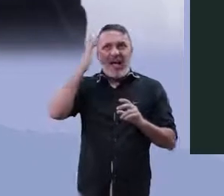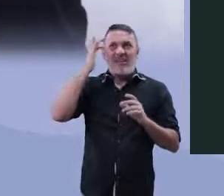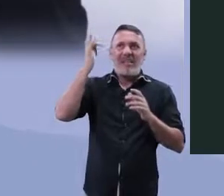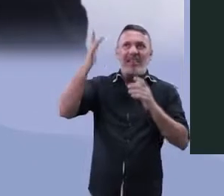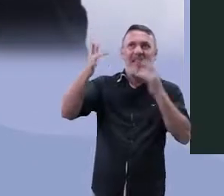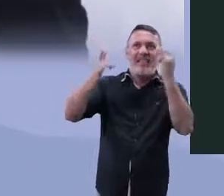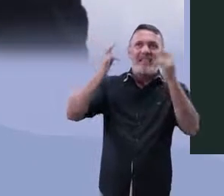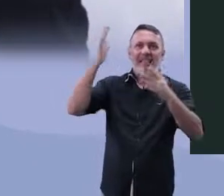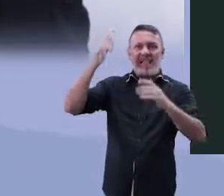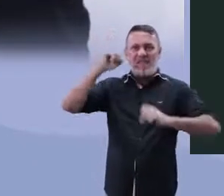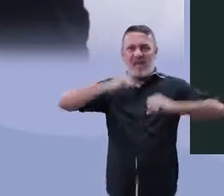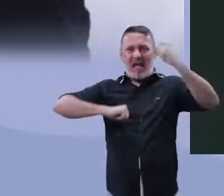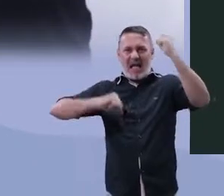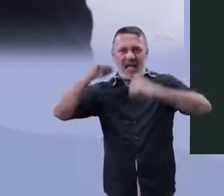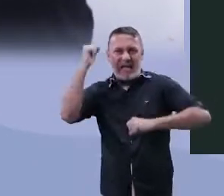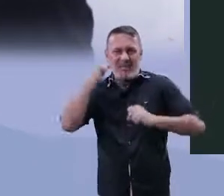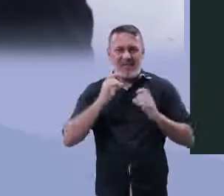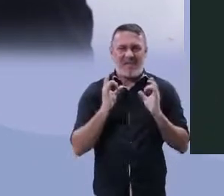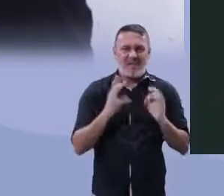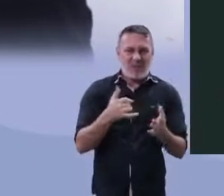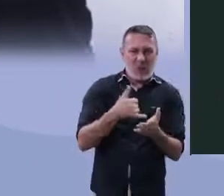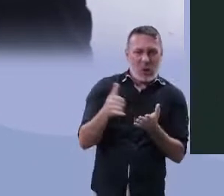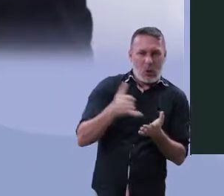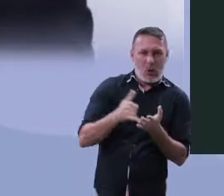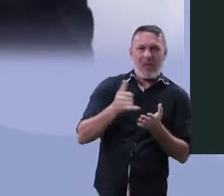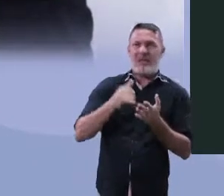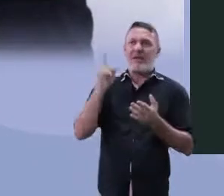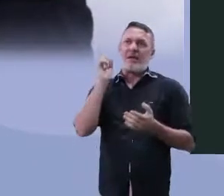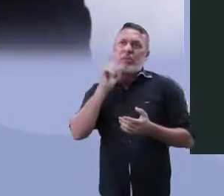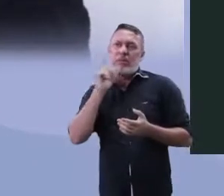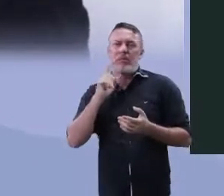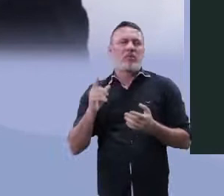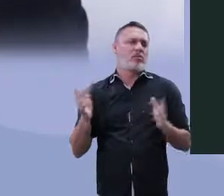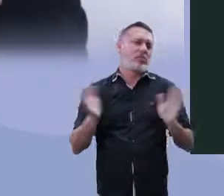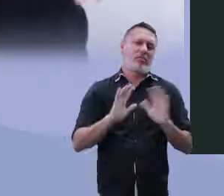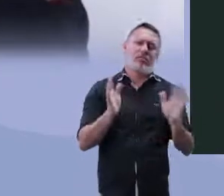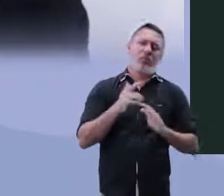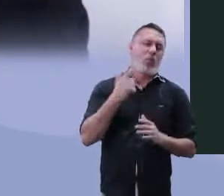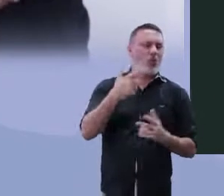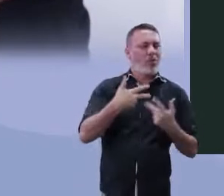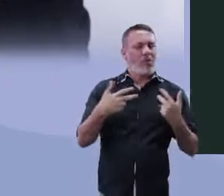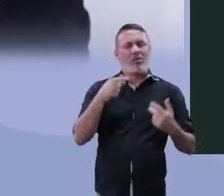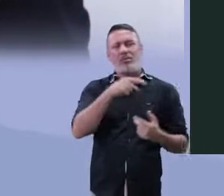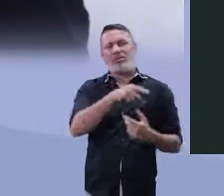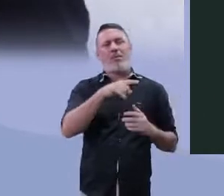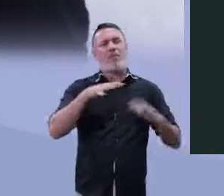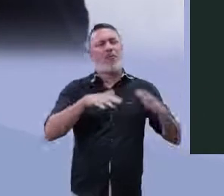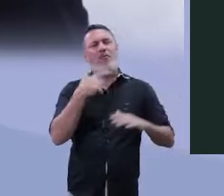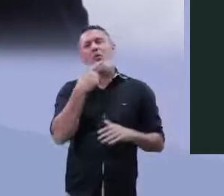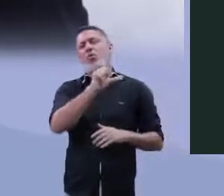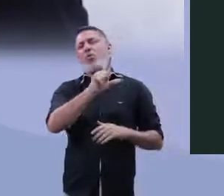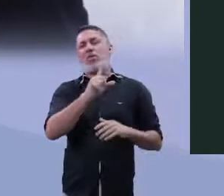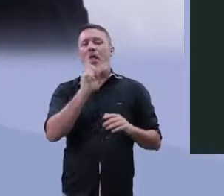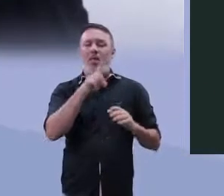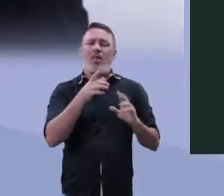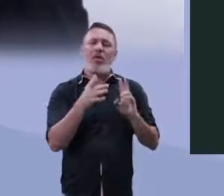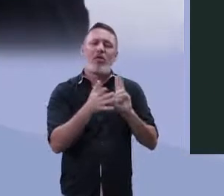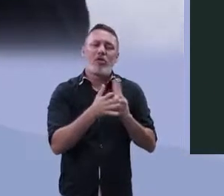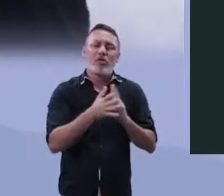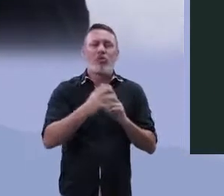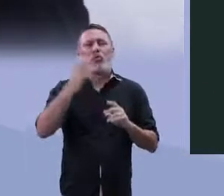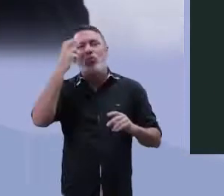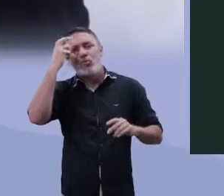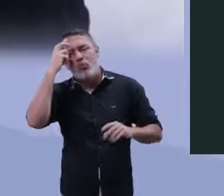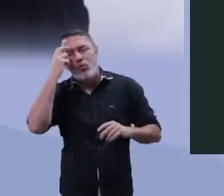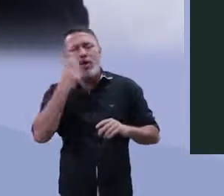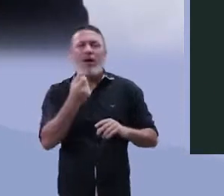laboratórios produzindo cocaína e exportando para os grandes mercados consumidores, Estados Unidos e Europa, né? Então, o movimento cocaleiro é um movimento